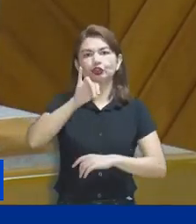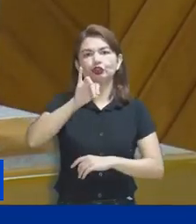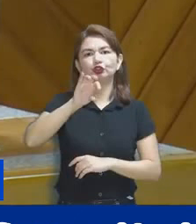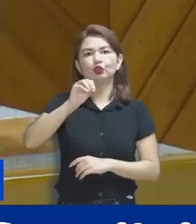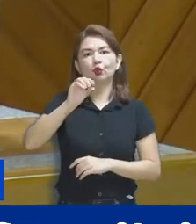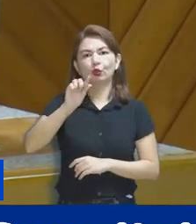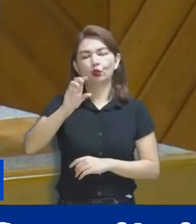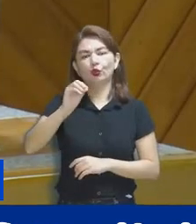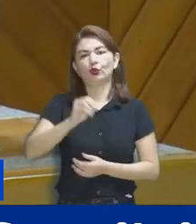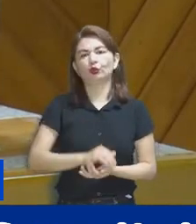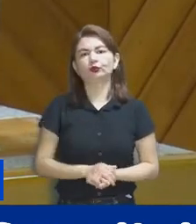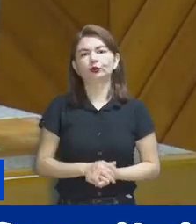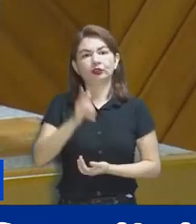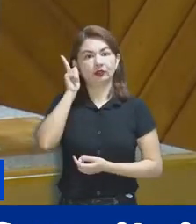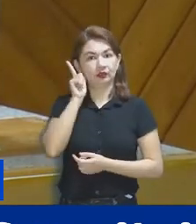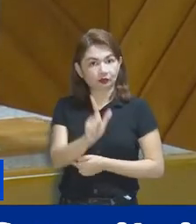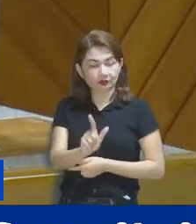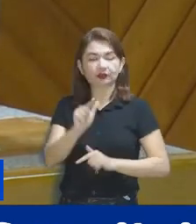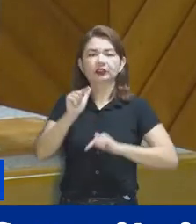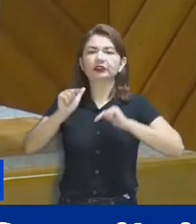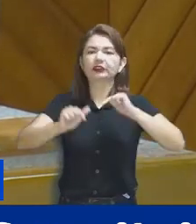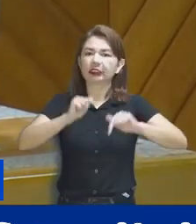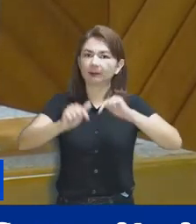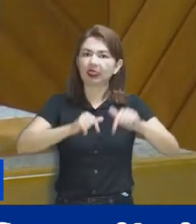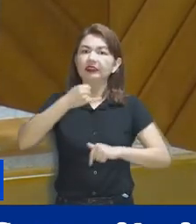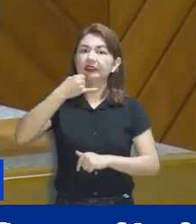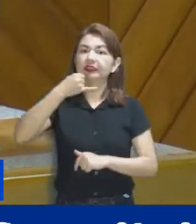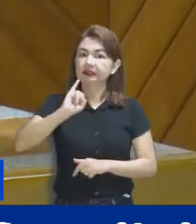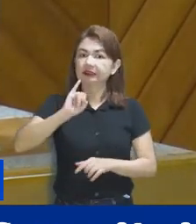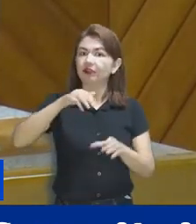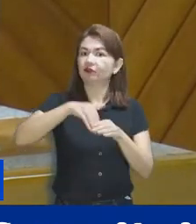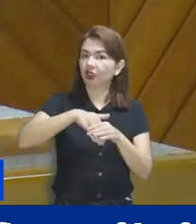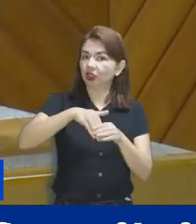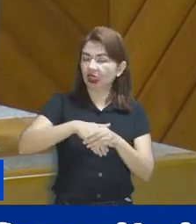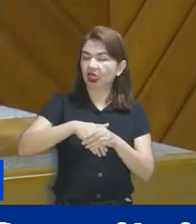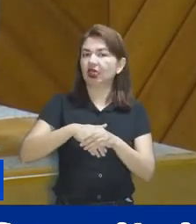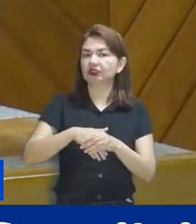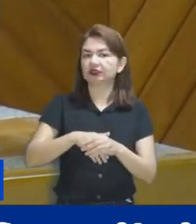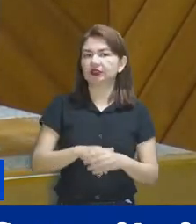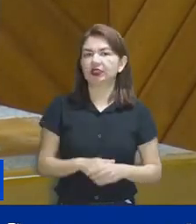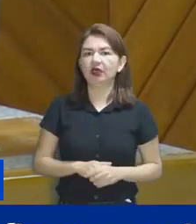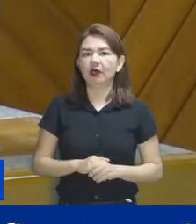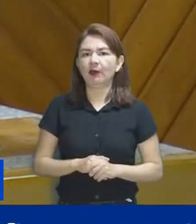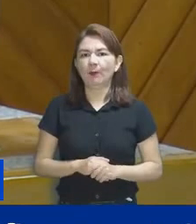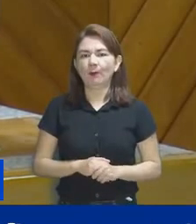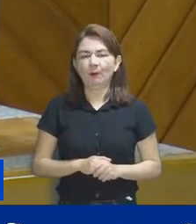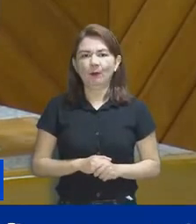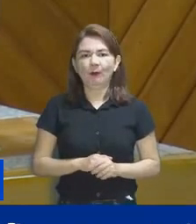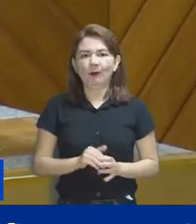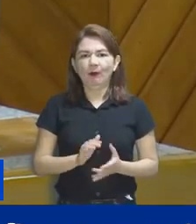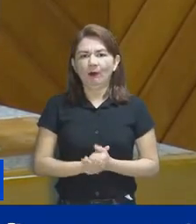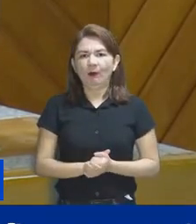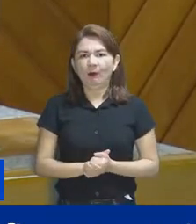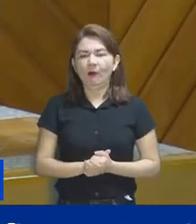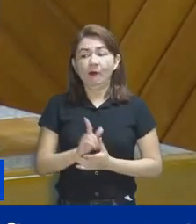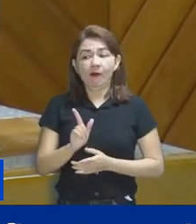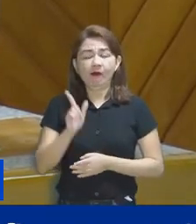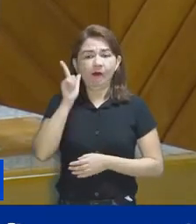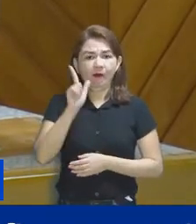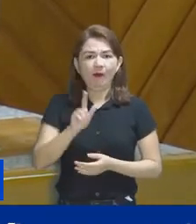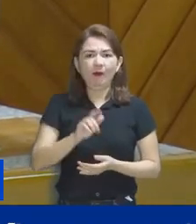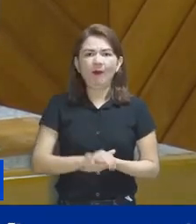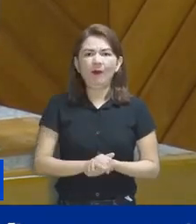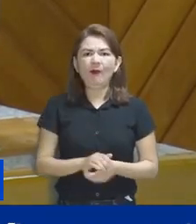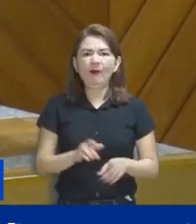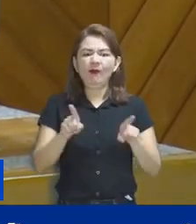Sênior, que ganharia um emprego caso ele vencesse o pleito, e que ficou combinado com a equipe do candidato que